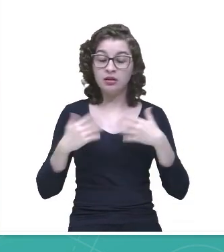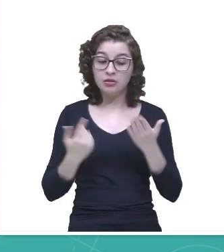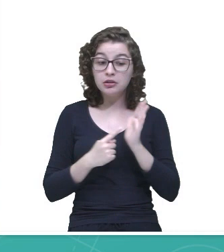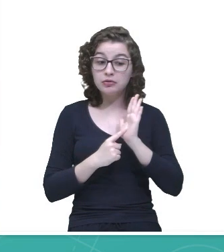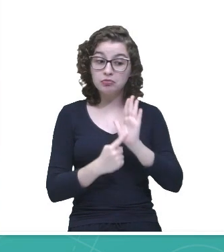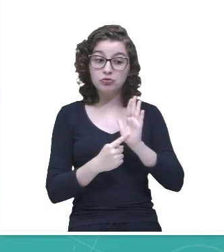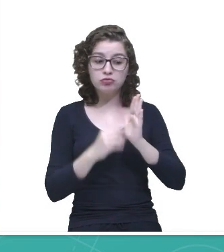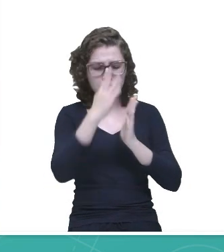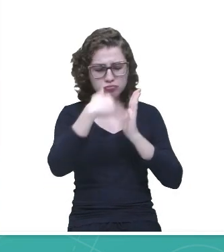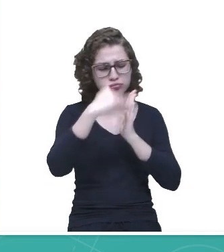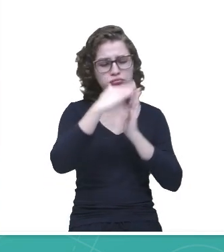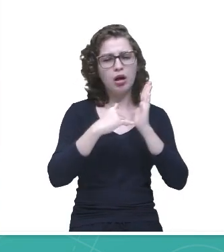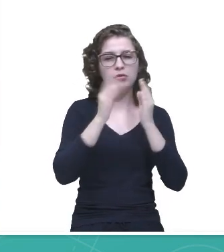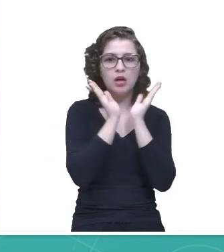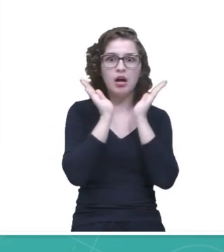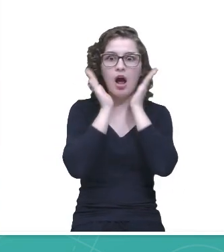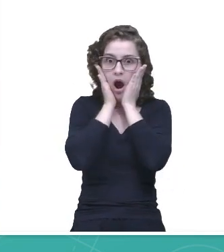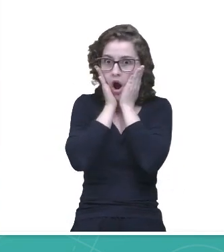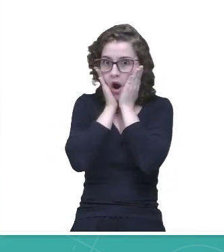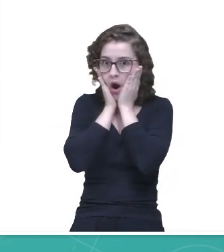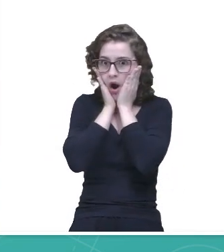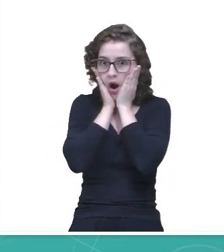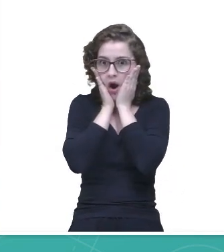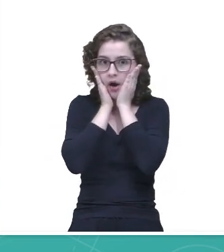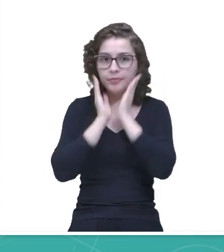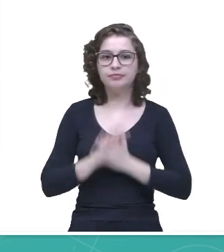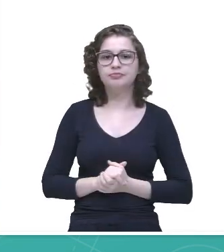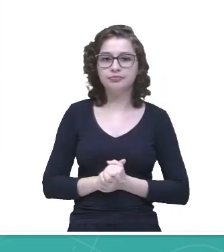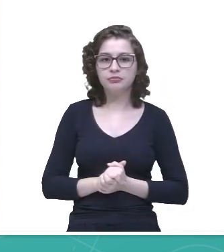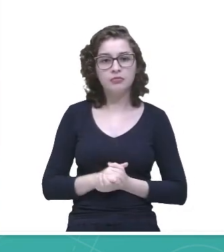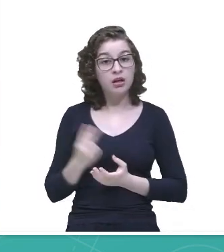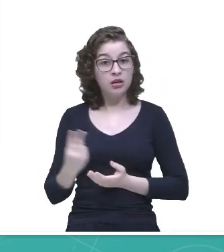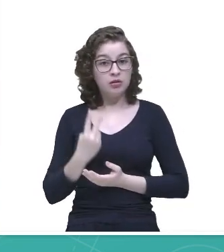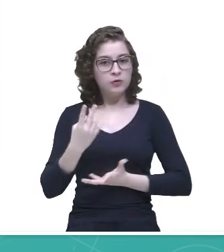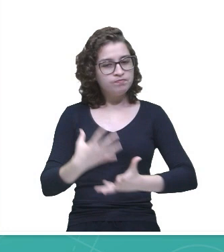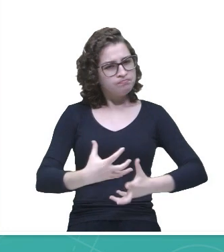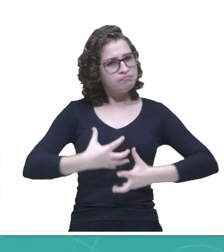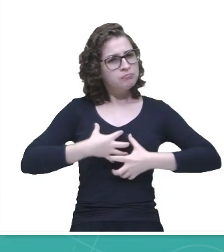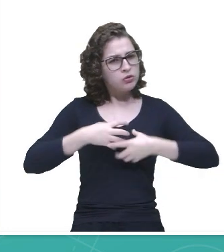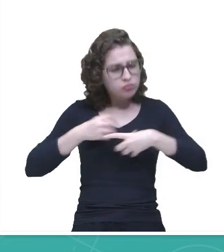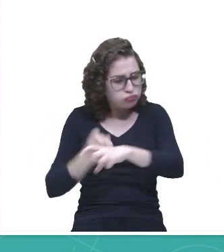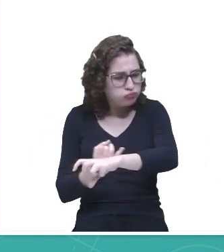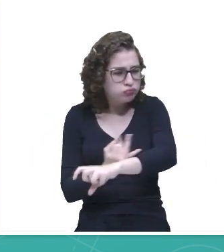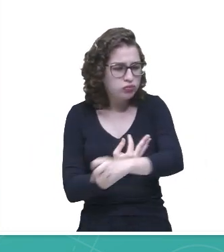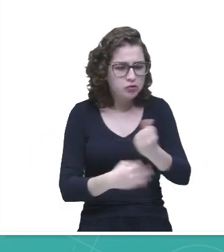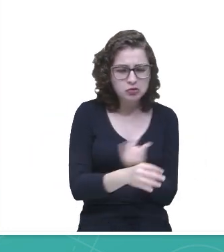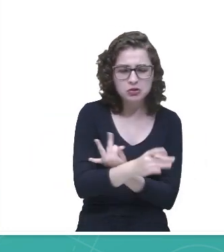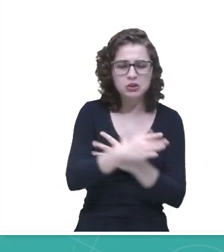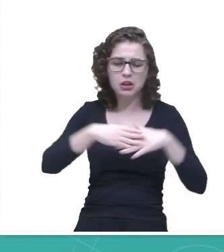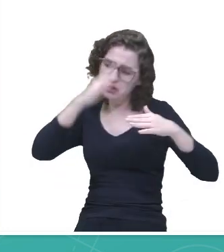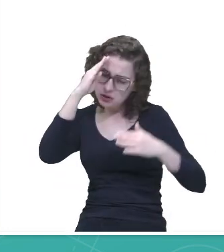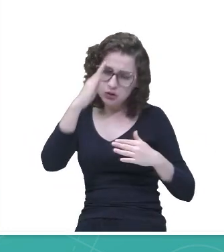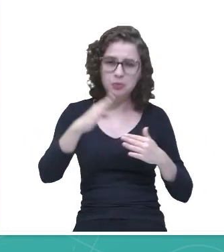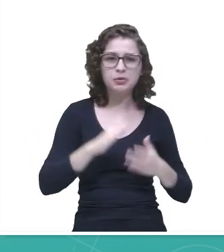obras. Continuando. A predominância dos valores, né, emocionais sobre os intelectuais,